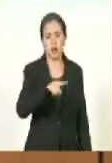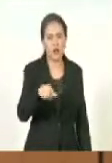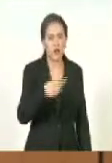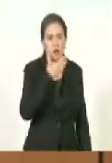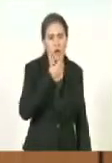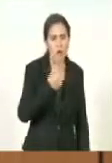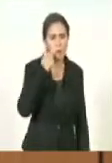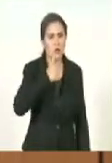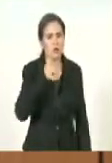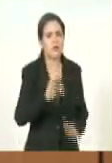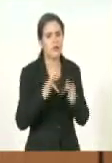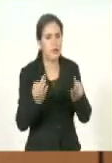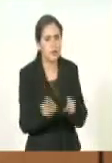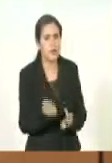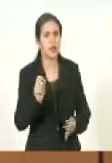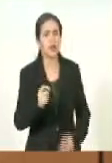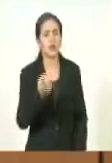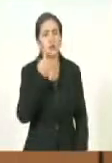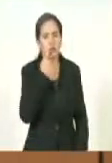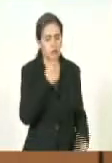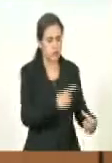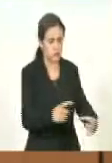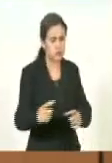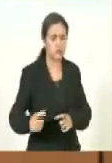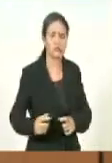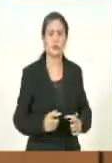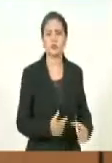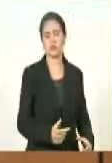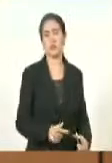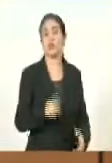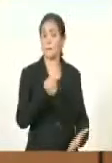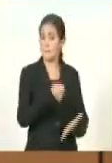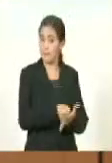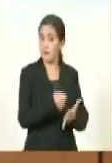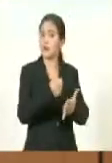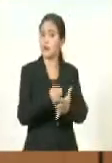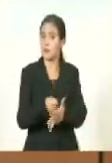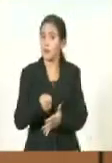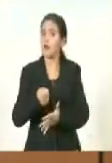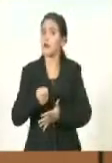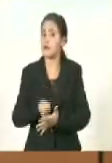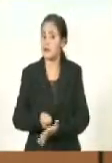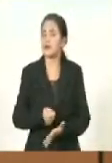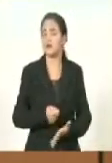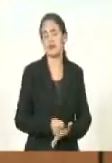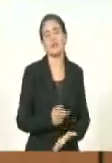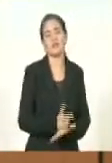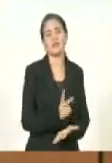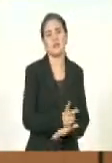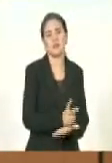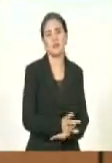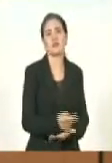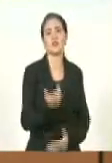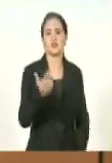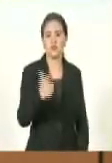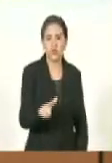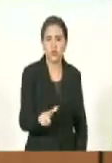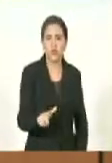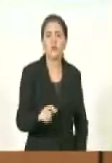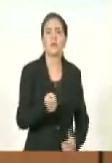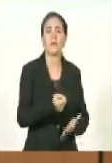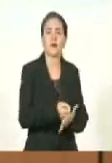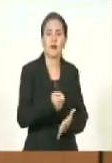o devido retorno, porque são adimplentes, pagam seus financiamentos, já refinanciaram várias vezes, estão